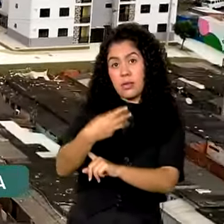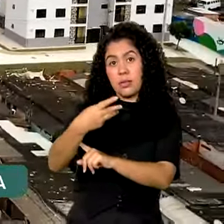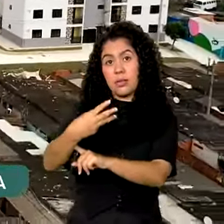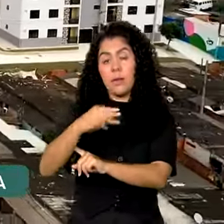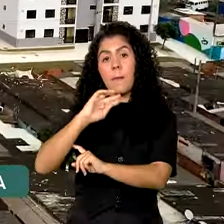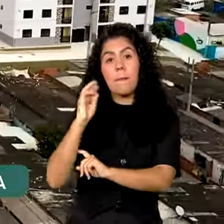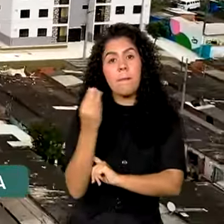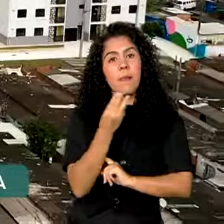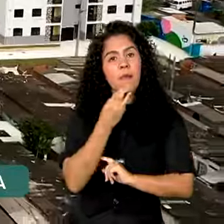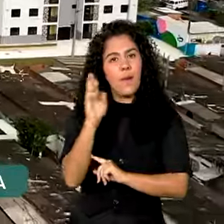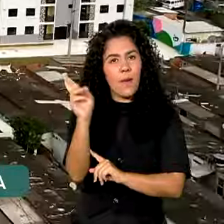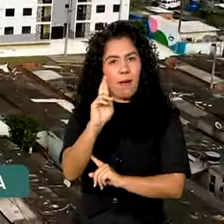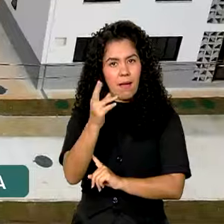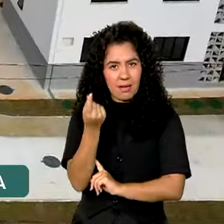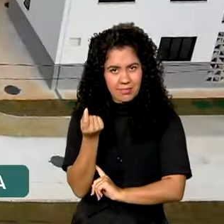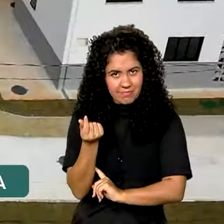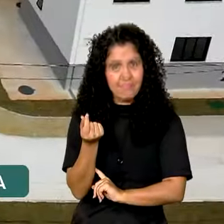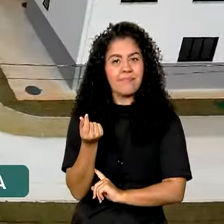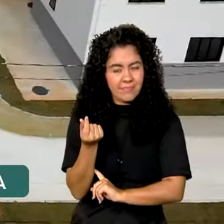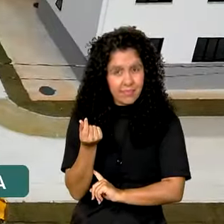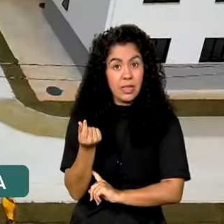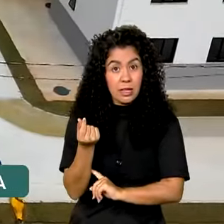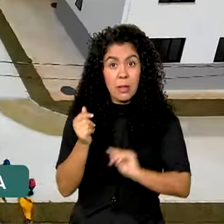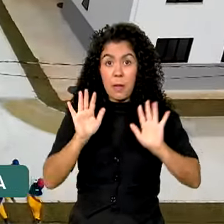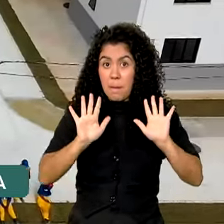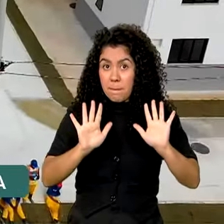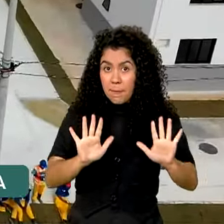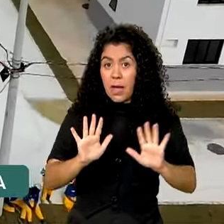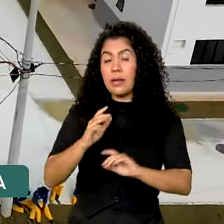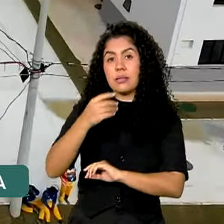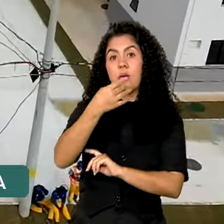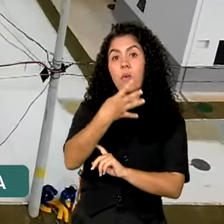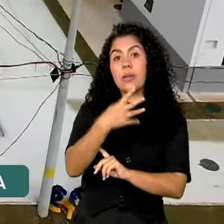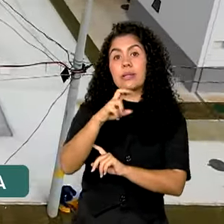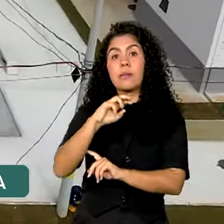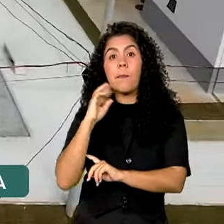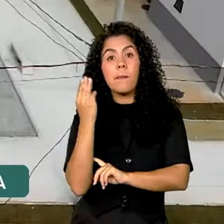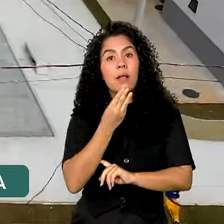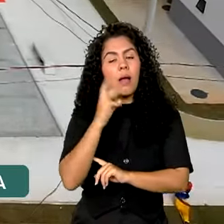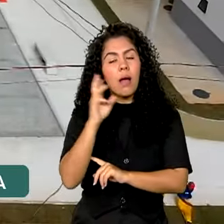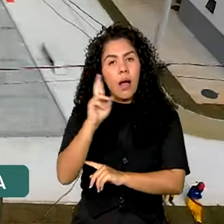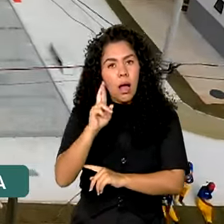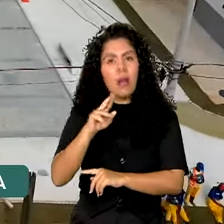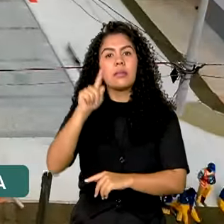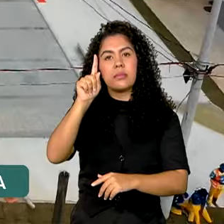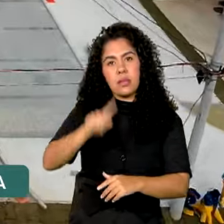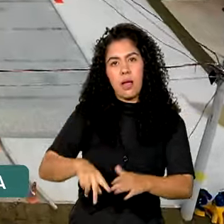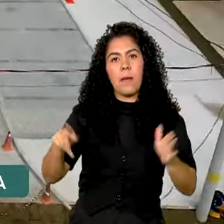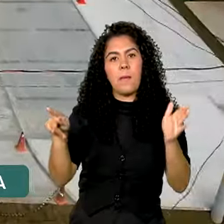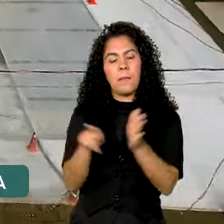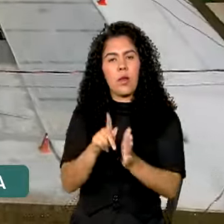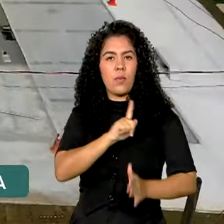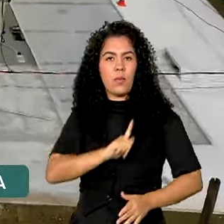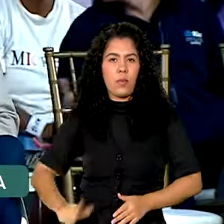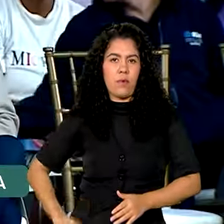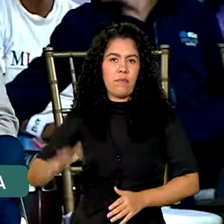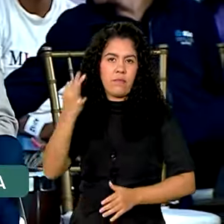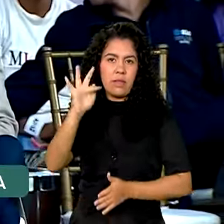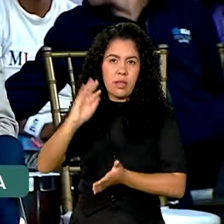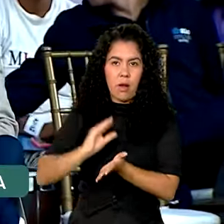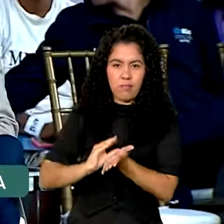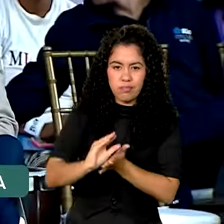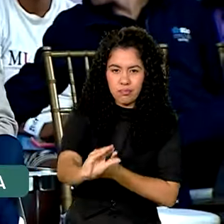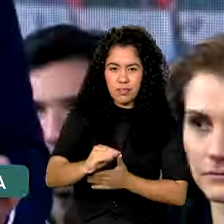milhões de reais, sendo 45 milhões financiados pelo governo federal.